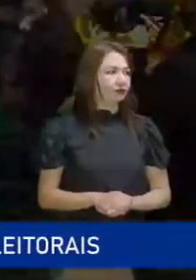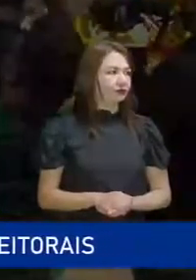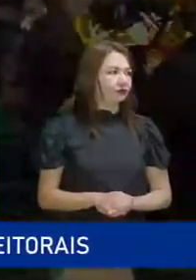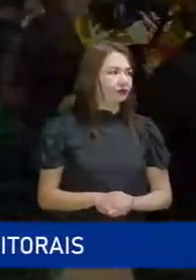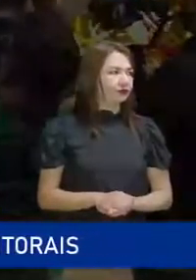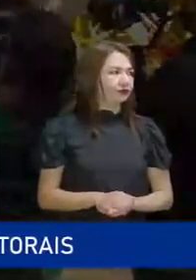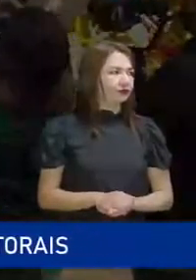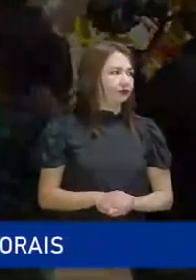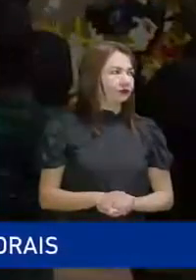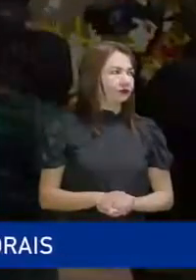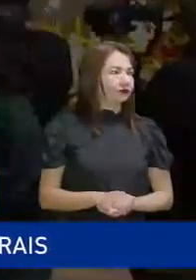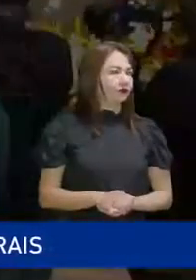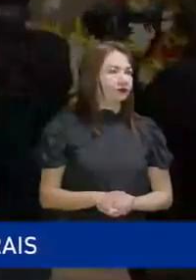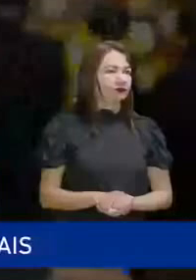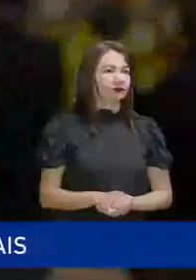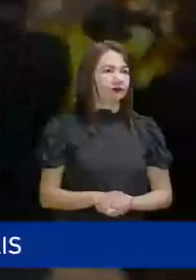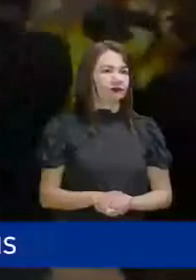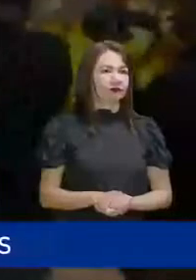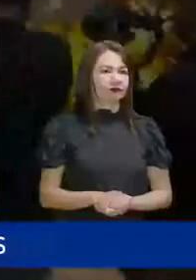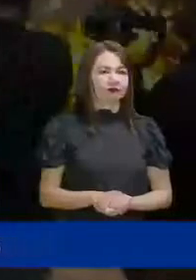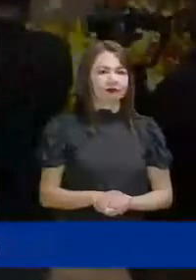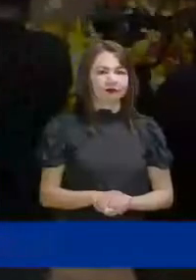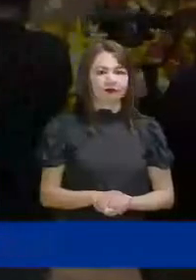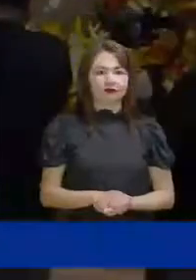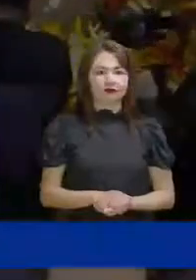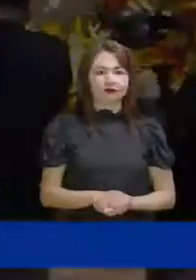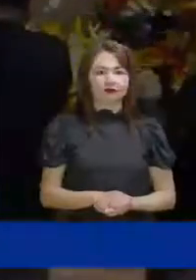no senador Randolfo Rodrigues.